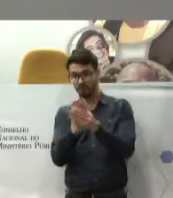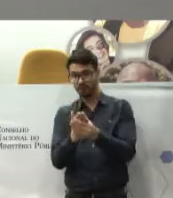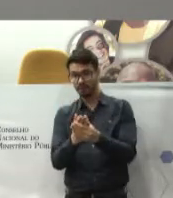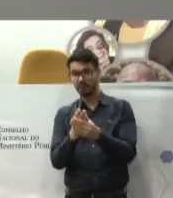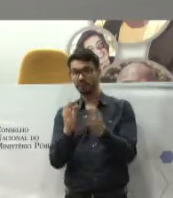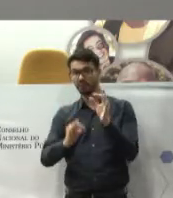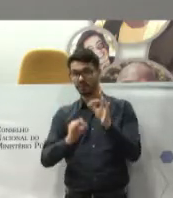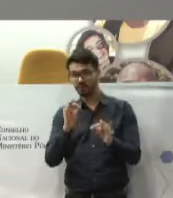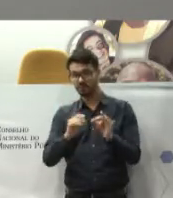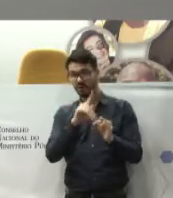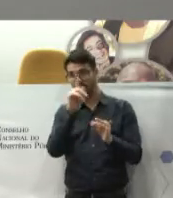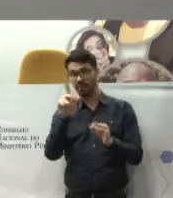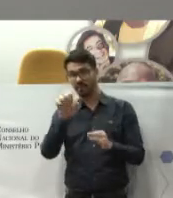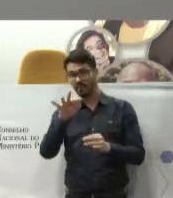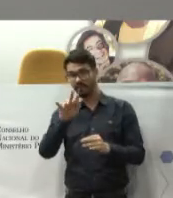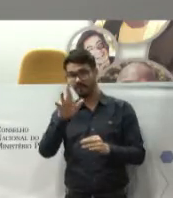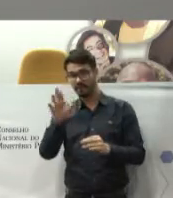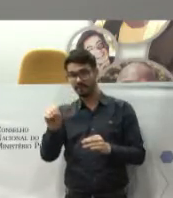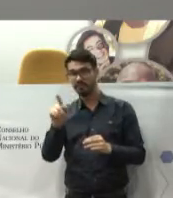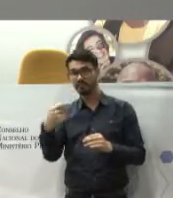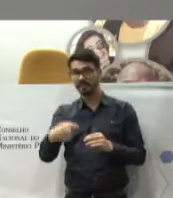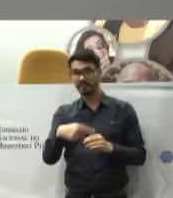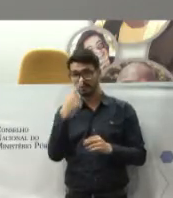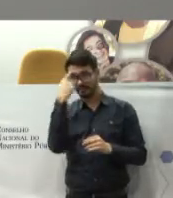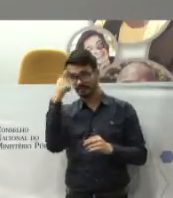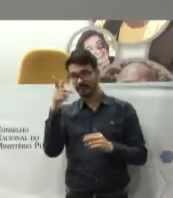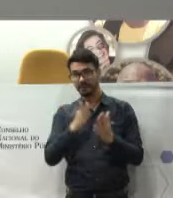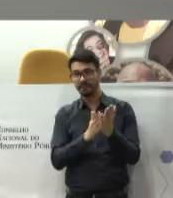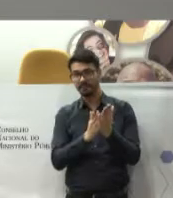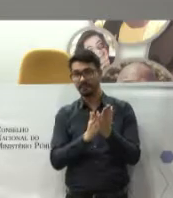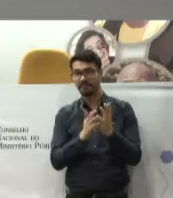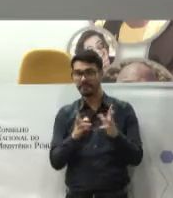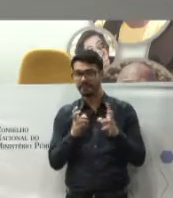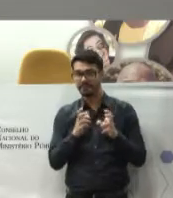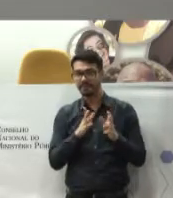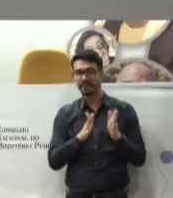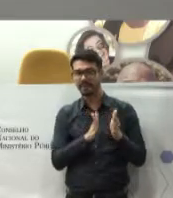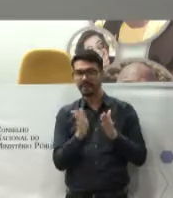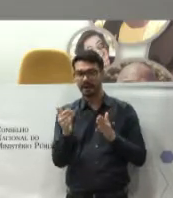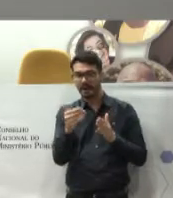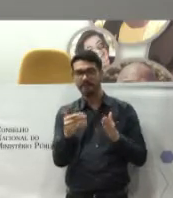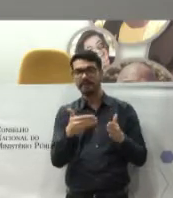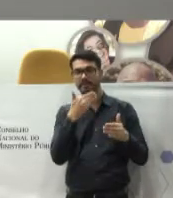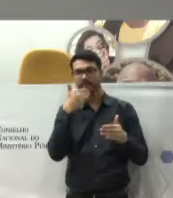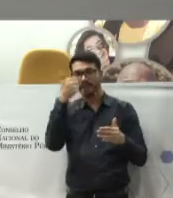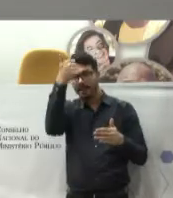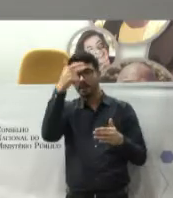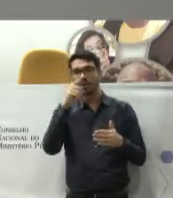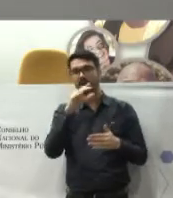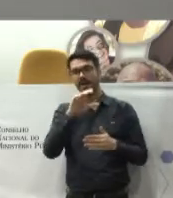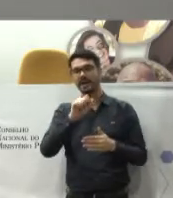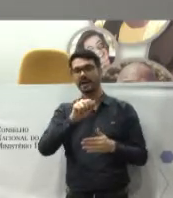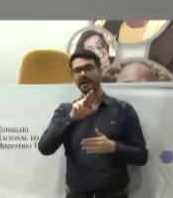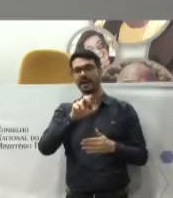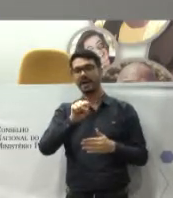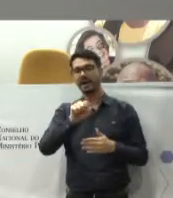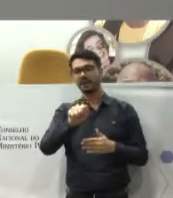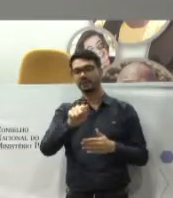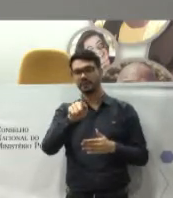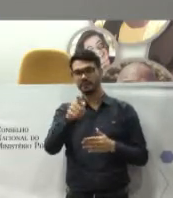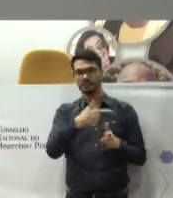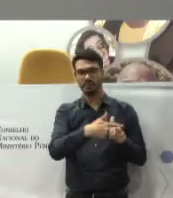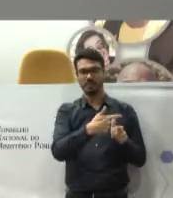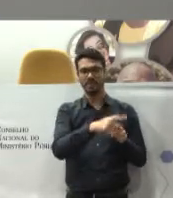no momento em que nós vamos perceber que o caminho talvez seja interpretar melhor a causa do problema, e